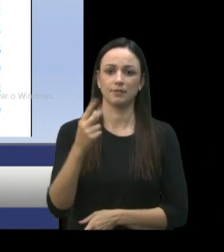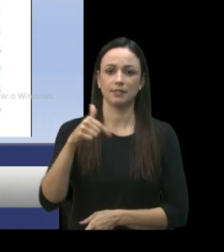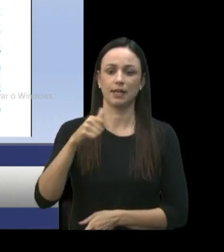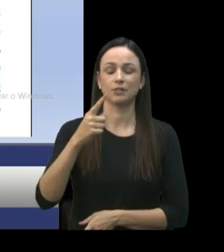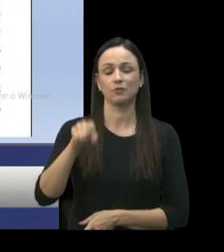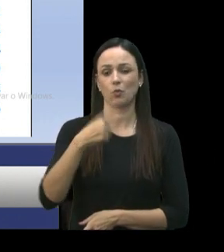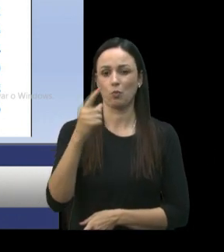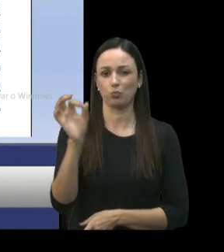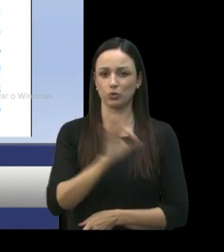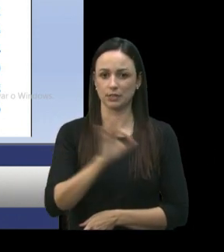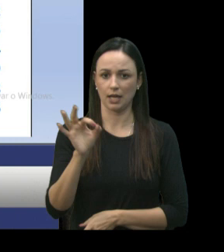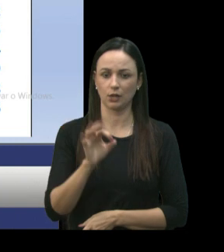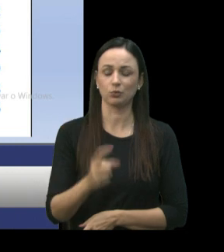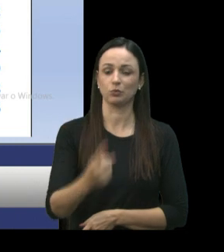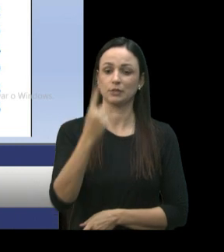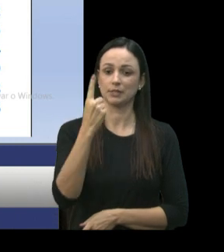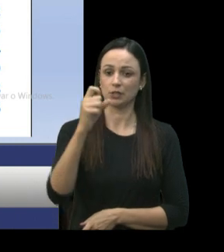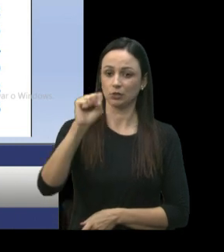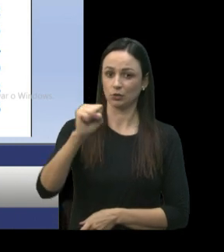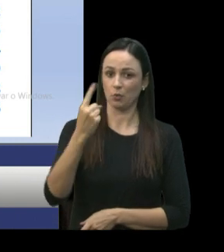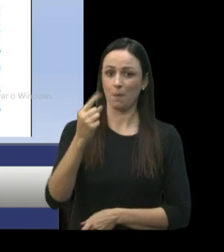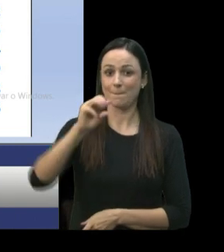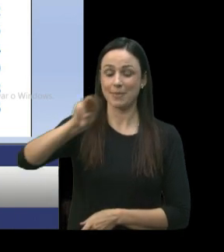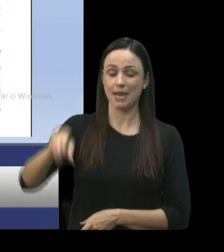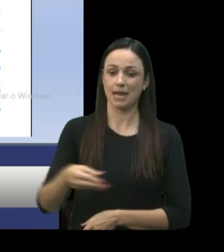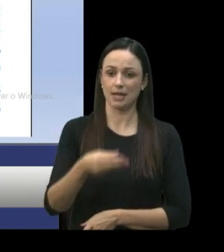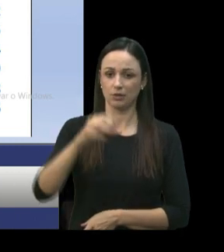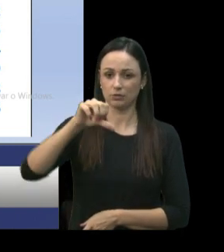27,1%, correspondendo a